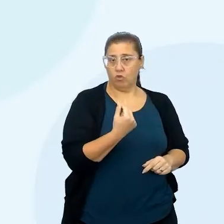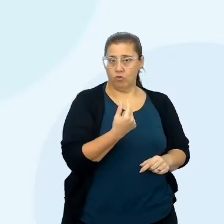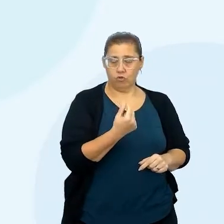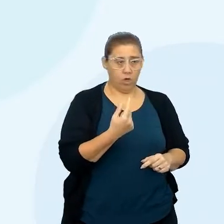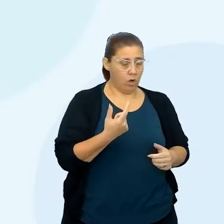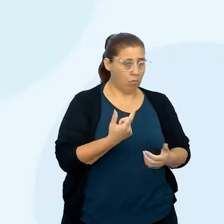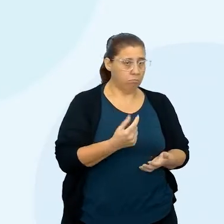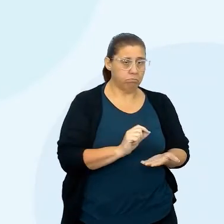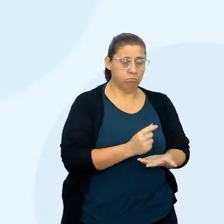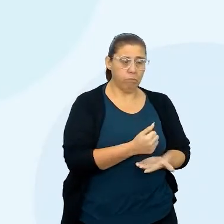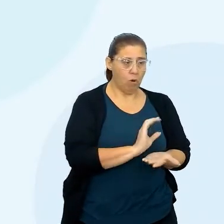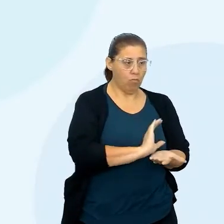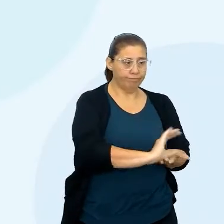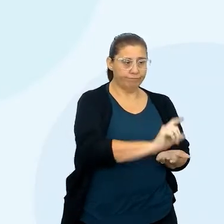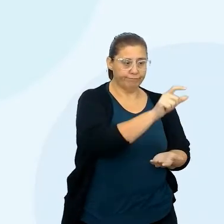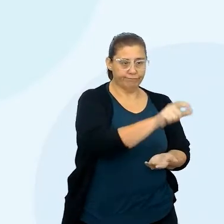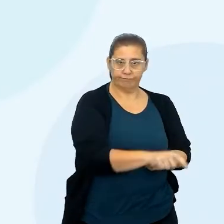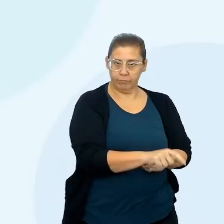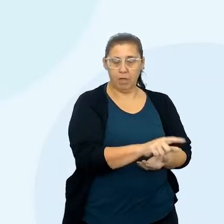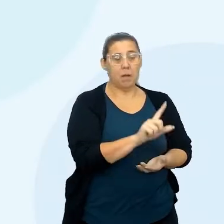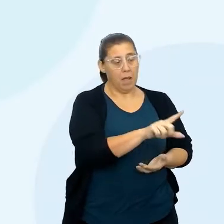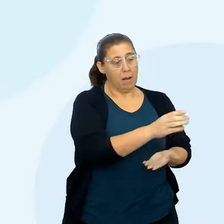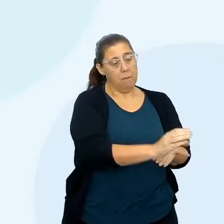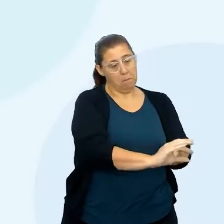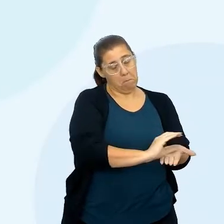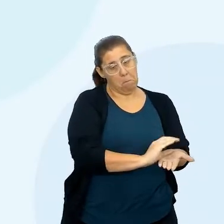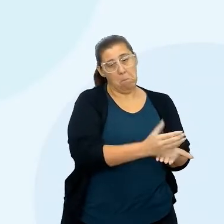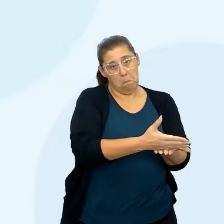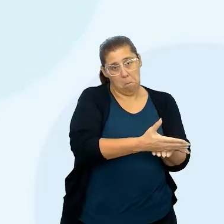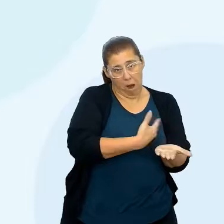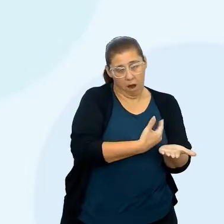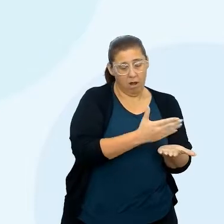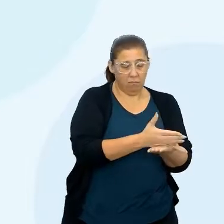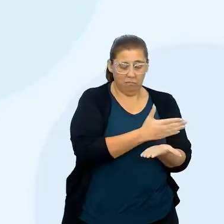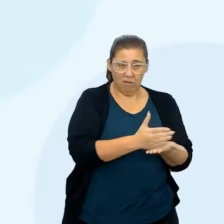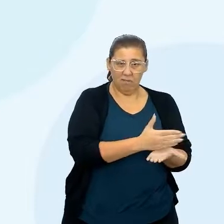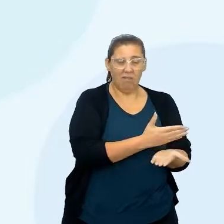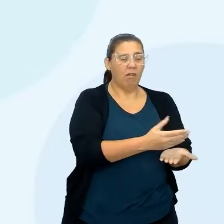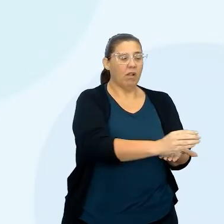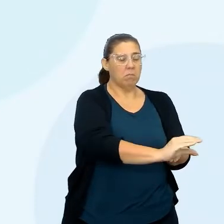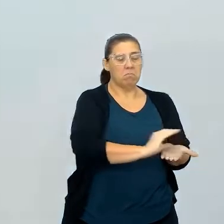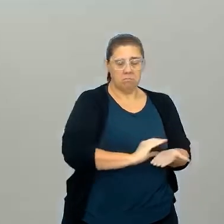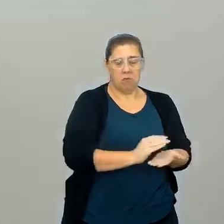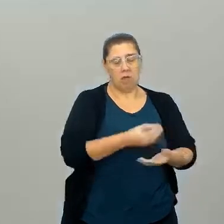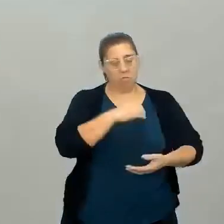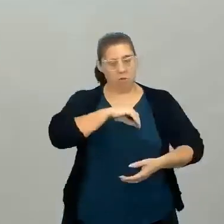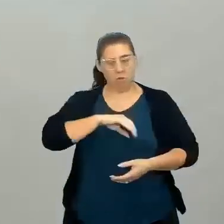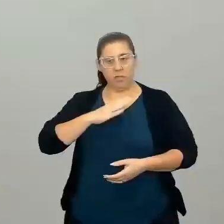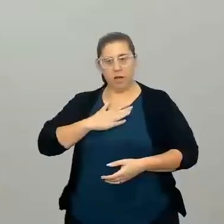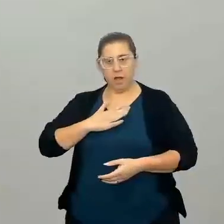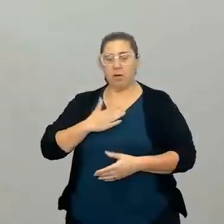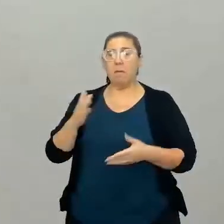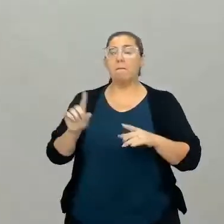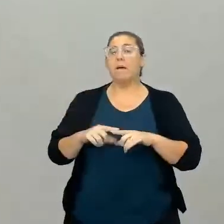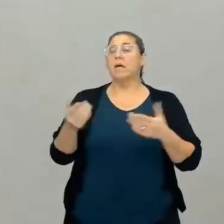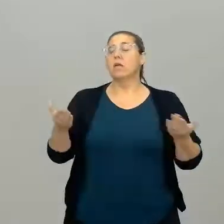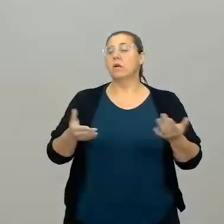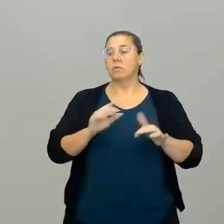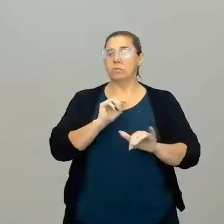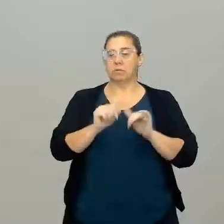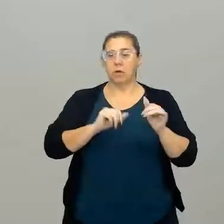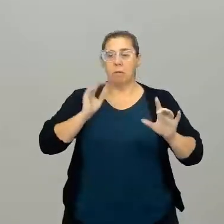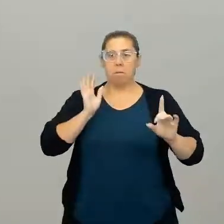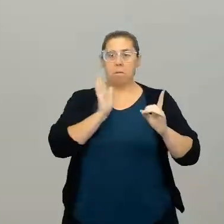de capitalismo, a gente vai ver agora, nessa parte da aula, ele está sofrendo uma profunda alteração com o impacto